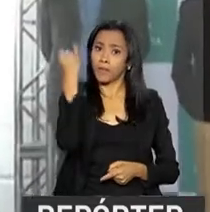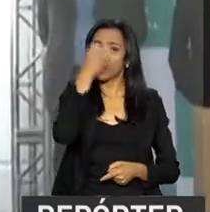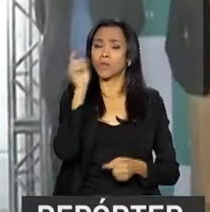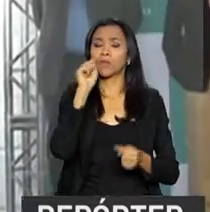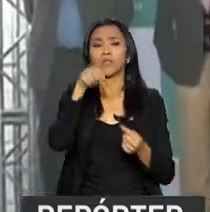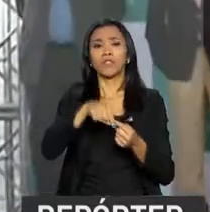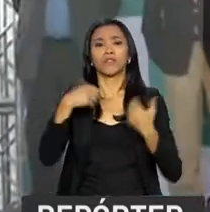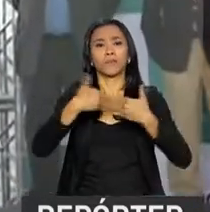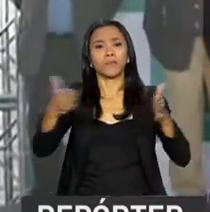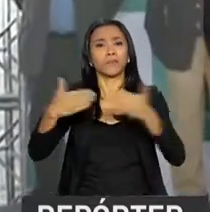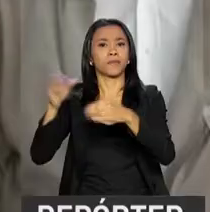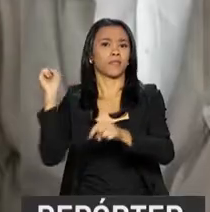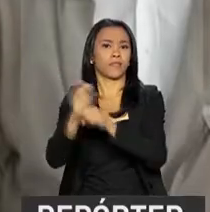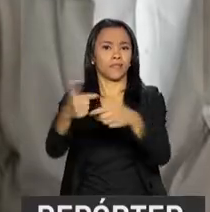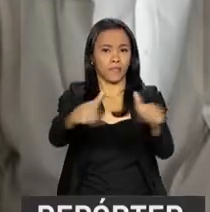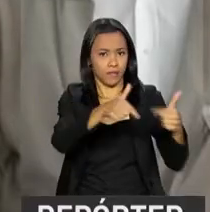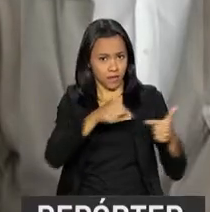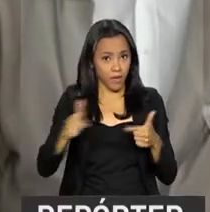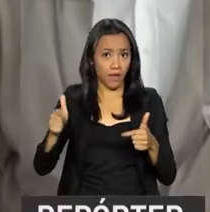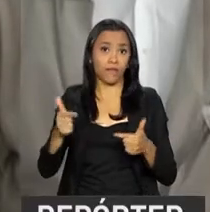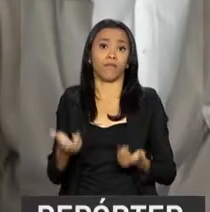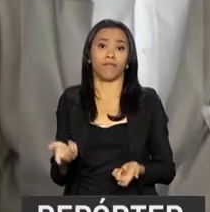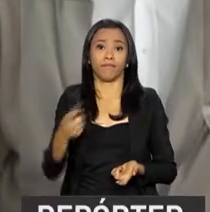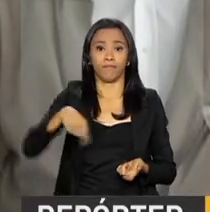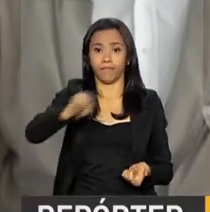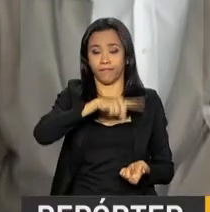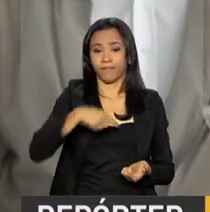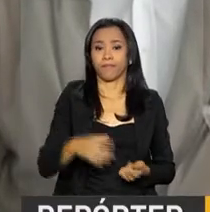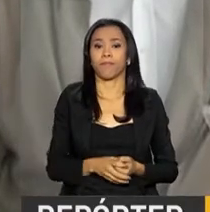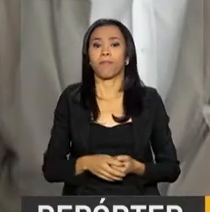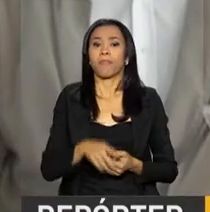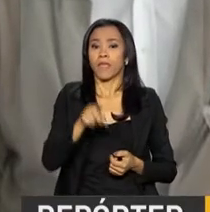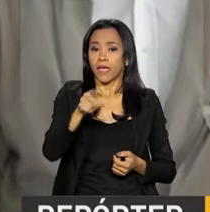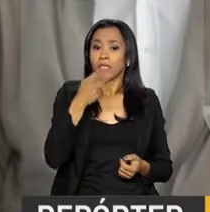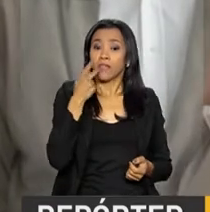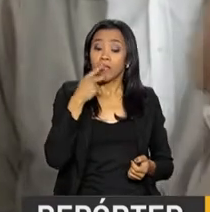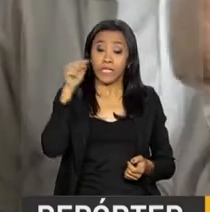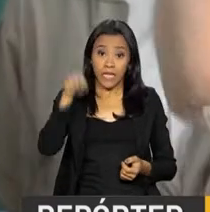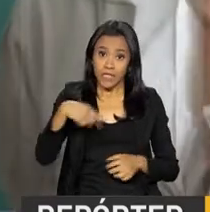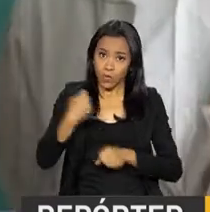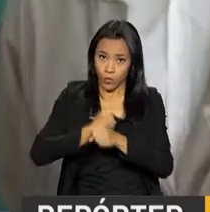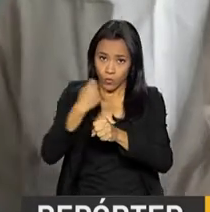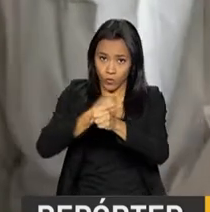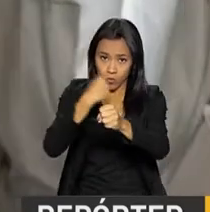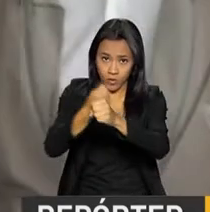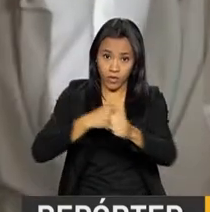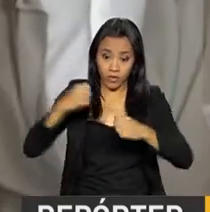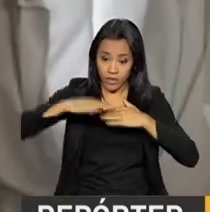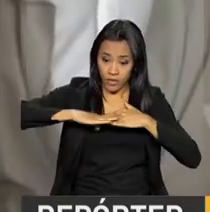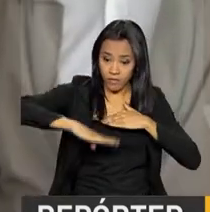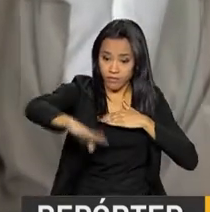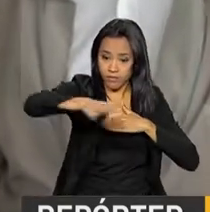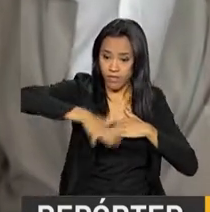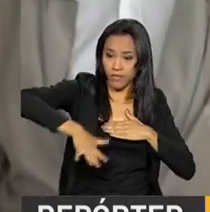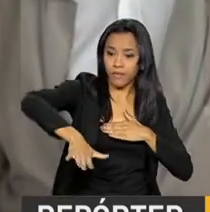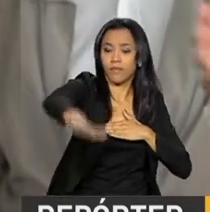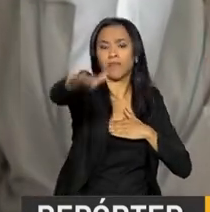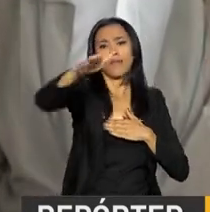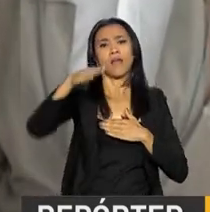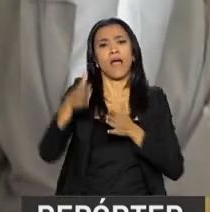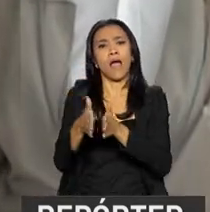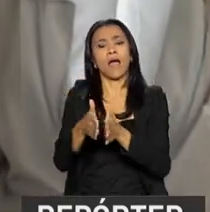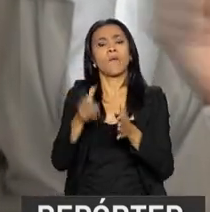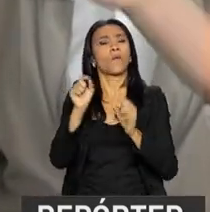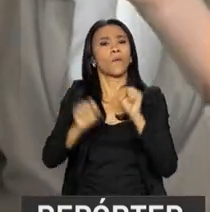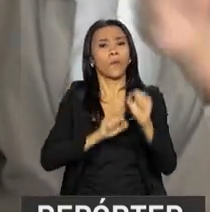gerar emprego e renda. Essa obra, ela vai permitir que nessa região nós possamos abrir